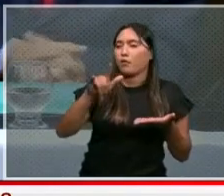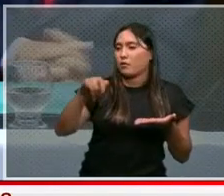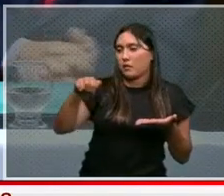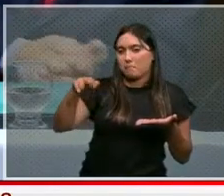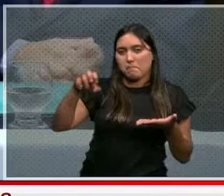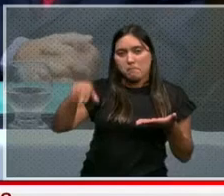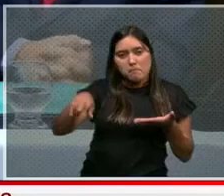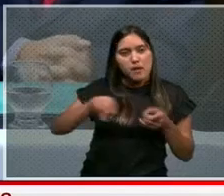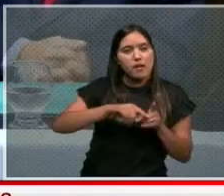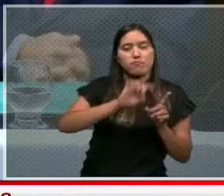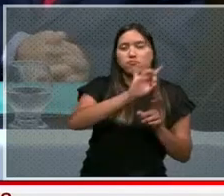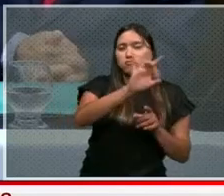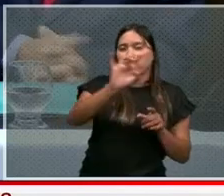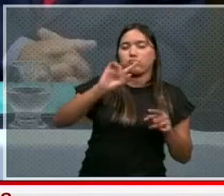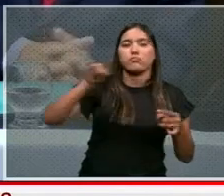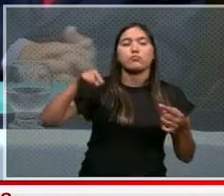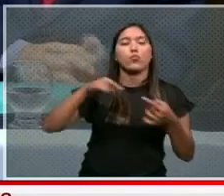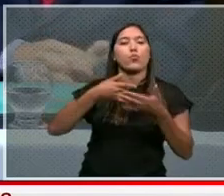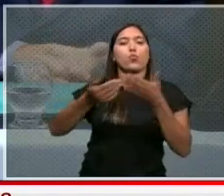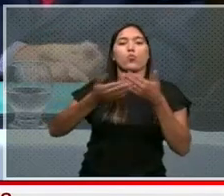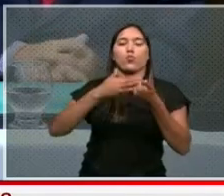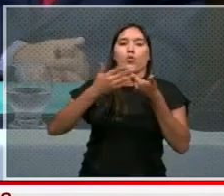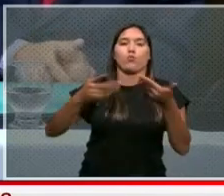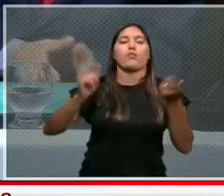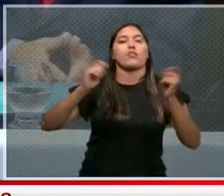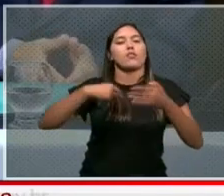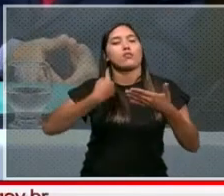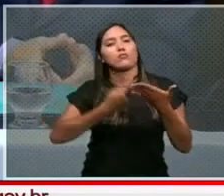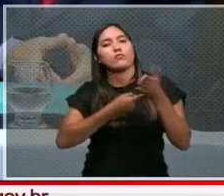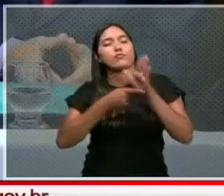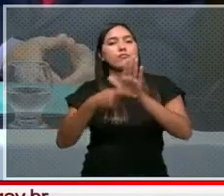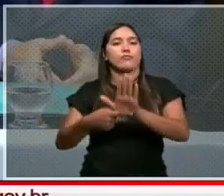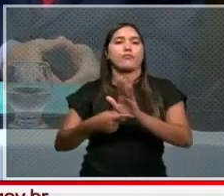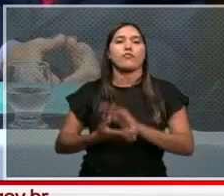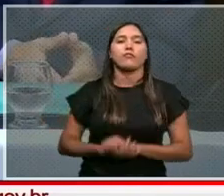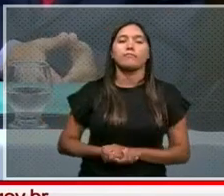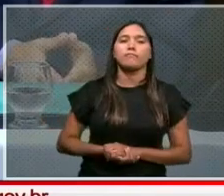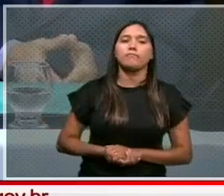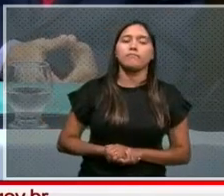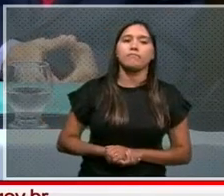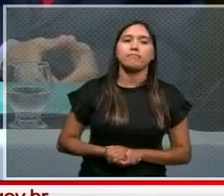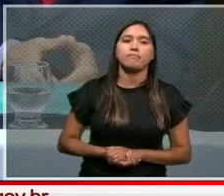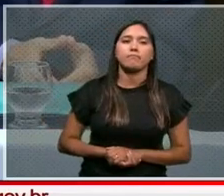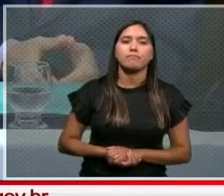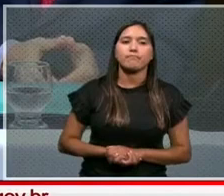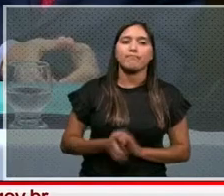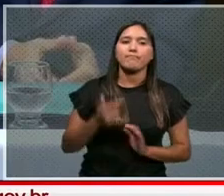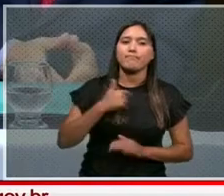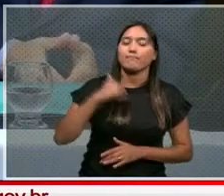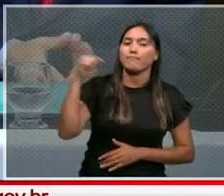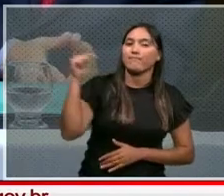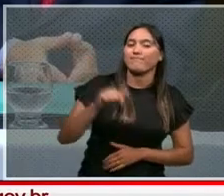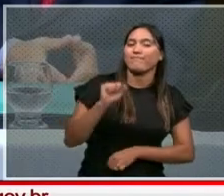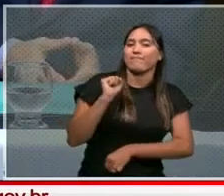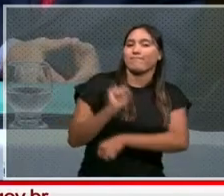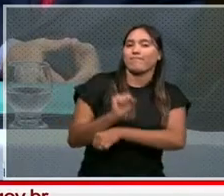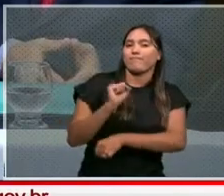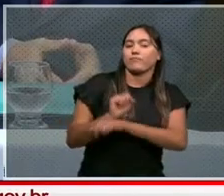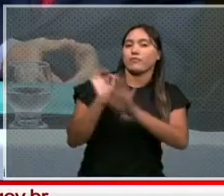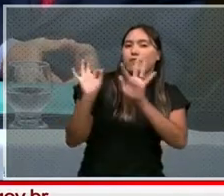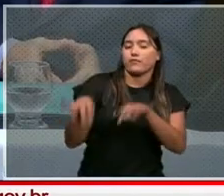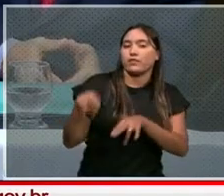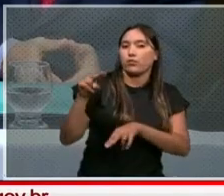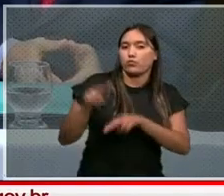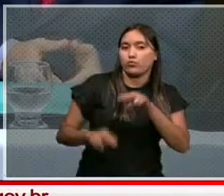vocês para aquilo que estiveram ao nosso alcance eu estou aguardando até o final de Junho